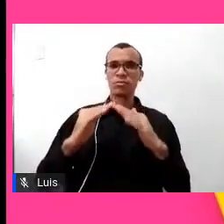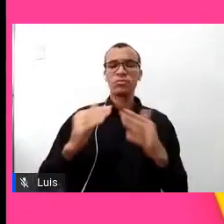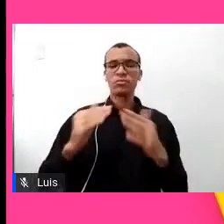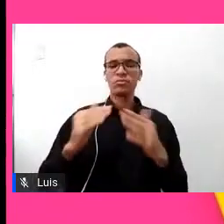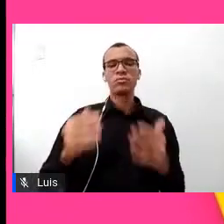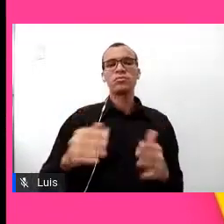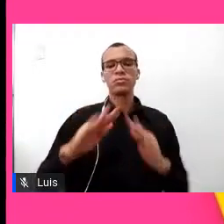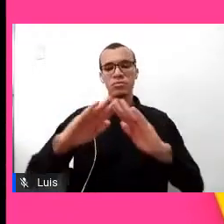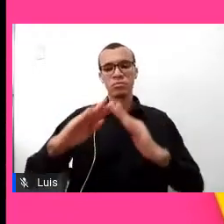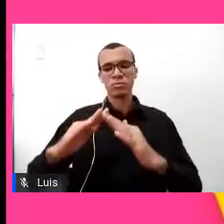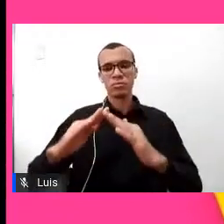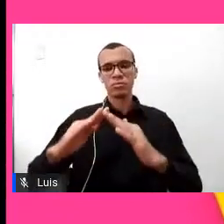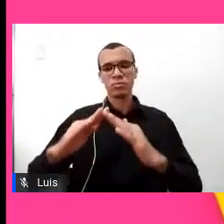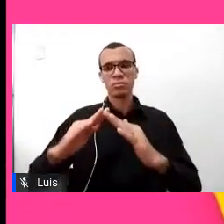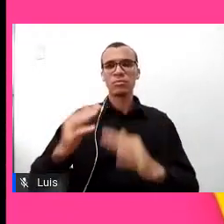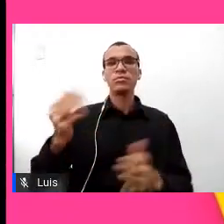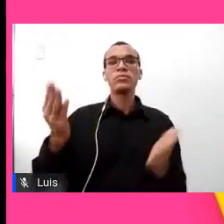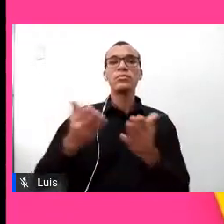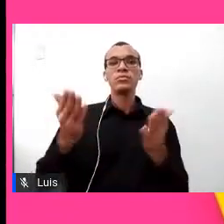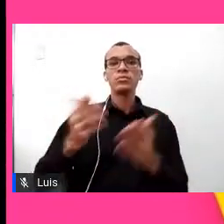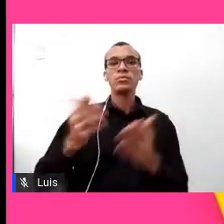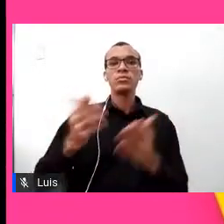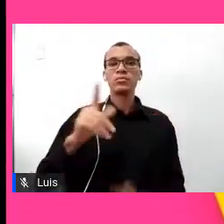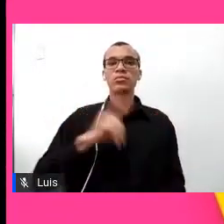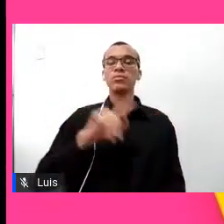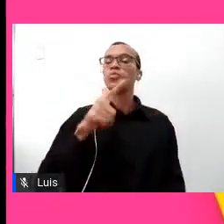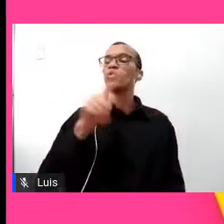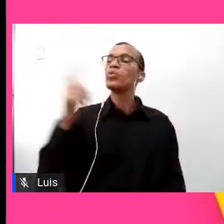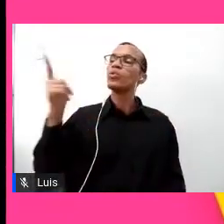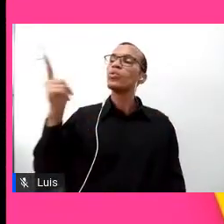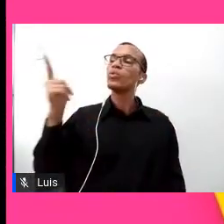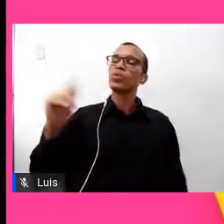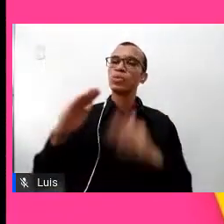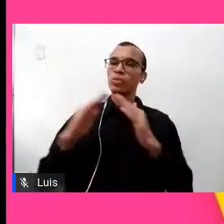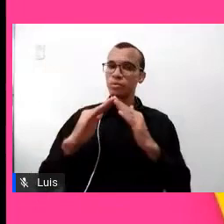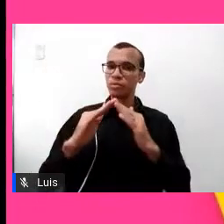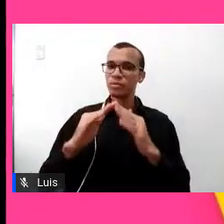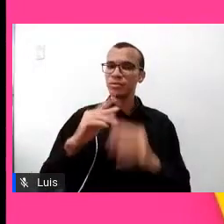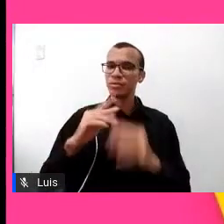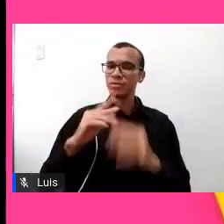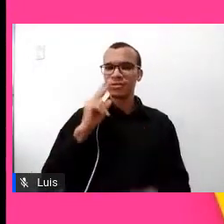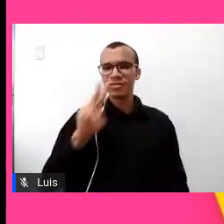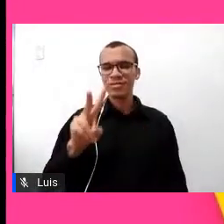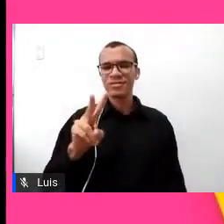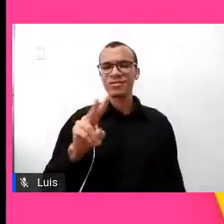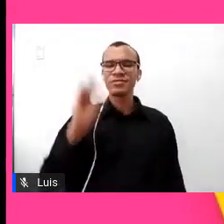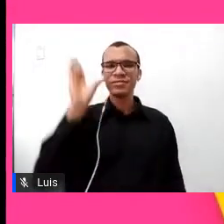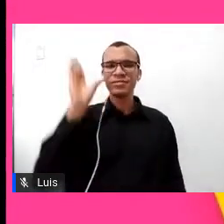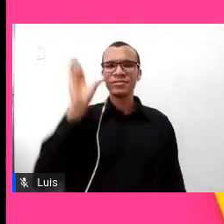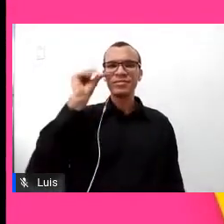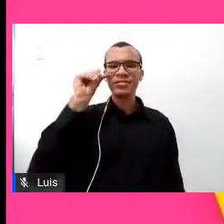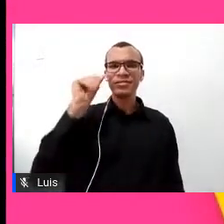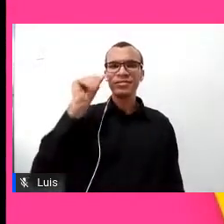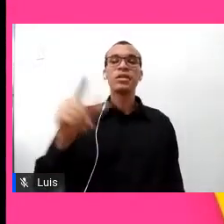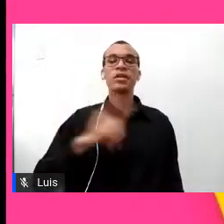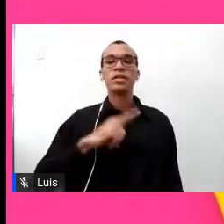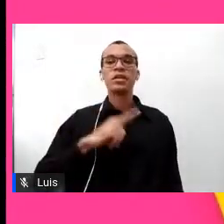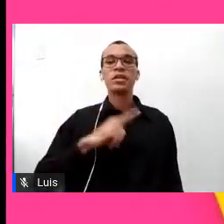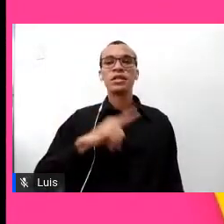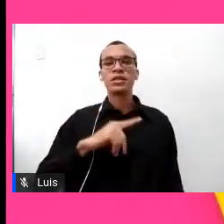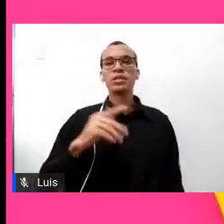Agora, eu tenho o outro telhado. E olha que interessante. Aqui, eu tenho uma dobra para